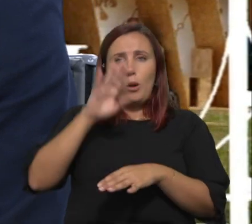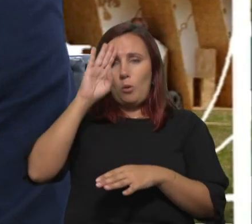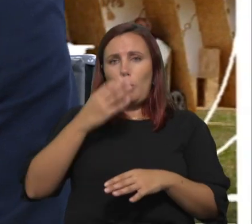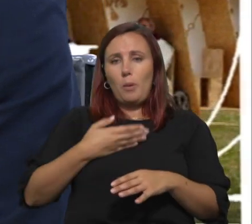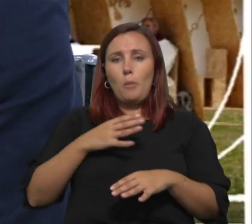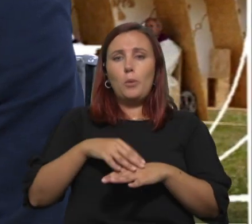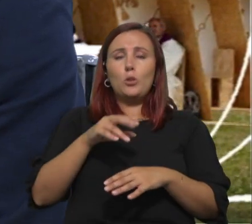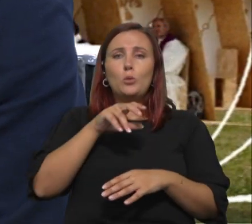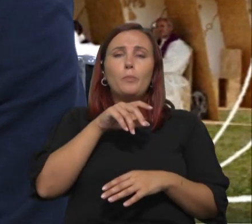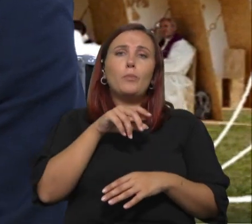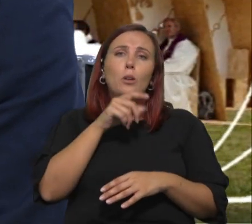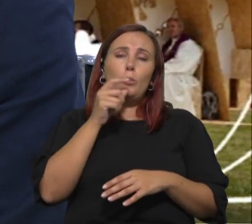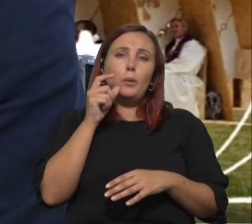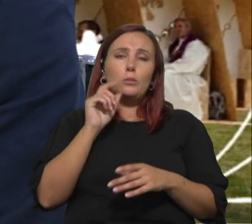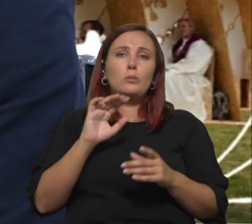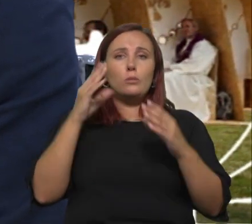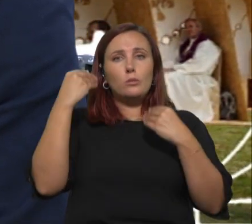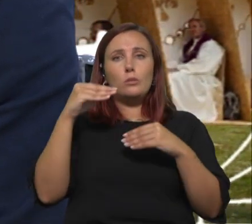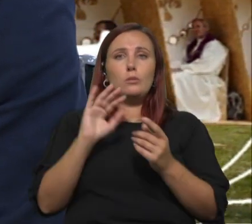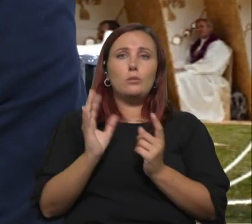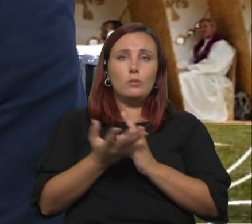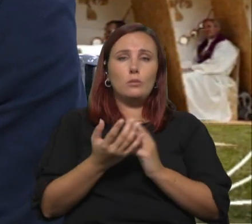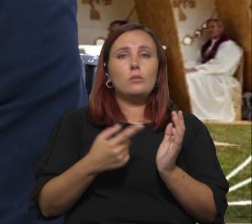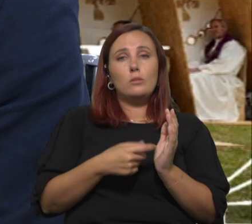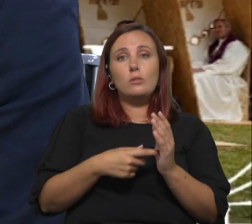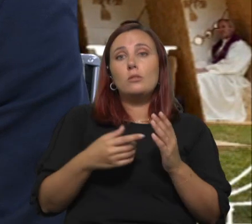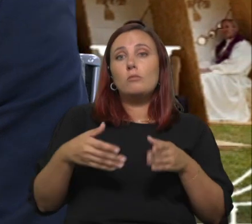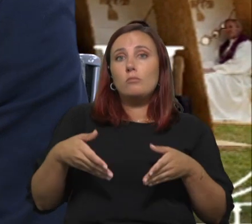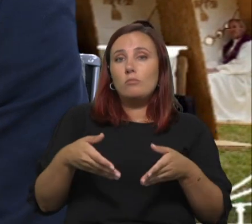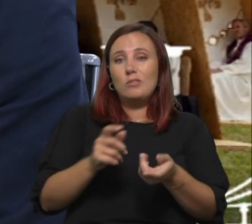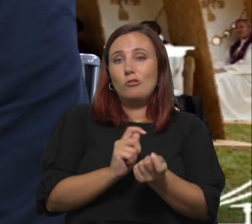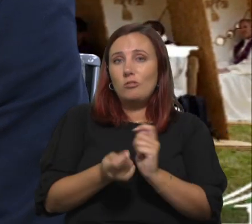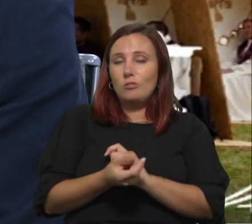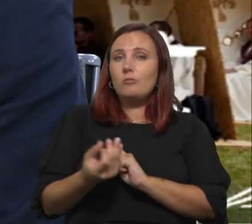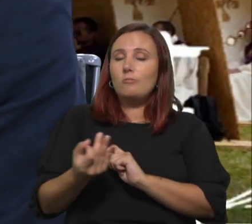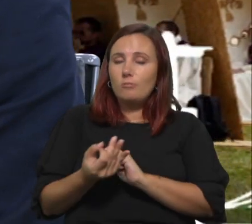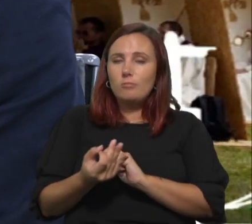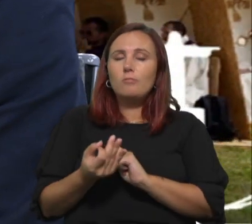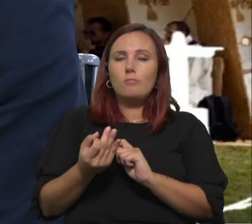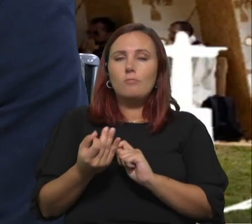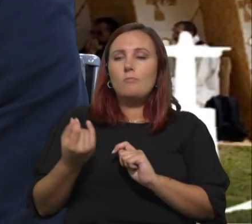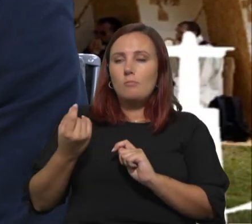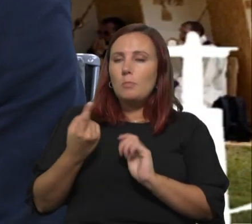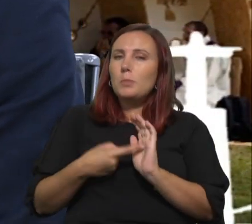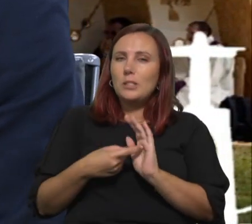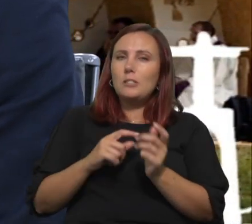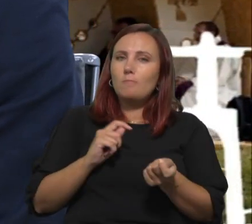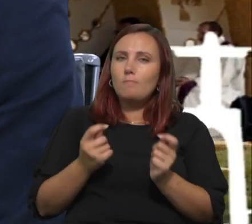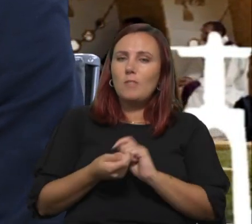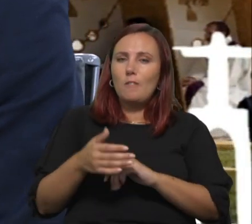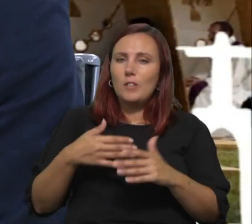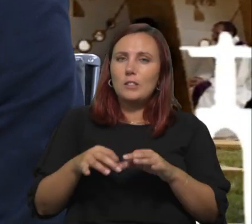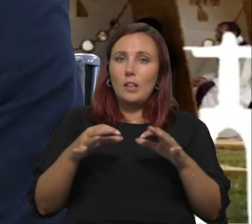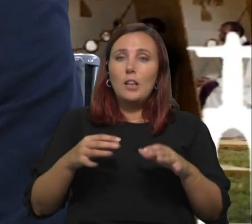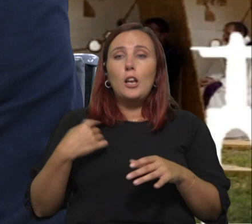Pacto Educativo Global, falava da necessidade deste caminho educativo para a mudança. É um processo que precisamos de fazer e é o que estamos a fazer no Colégio